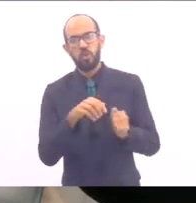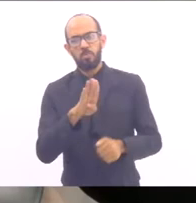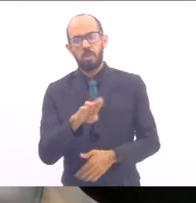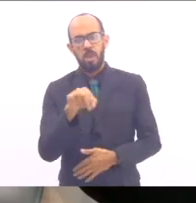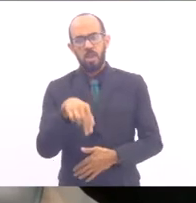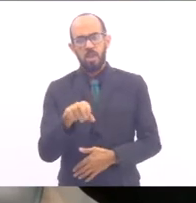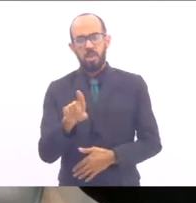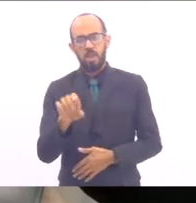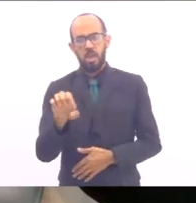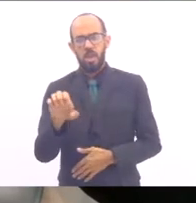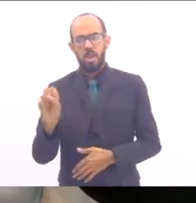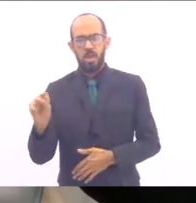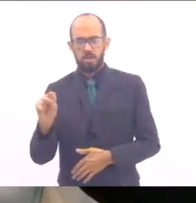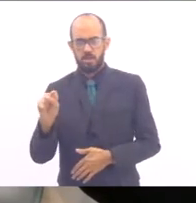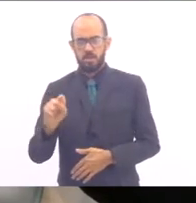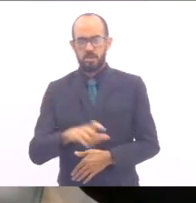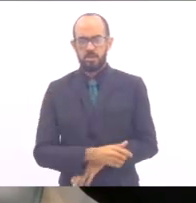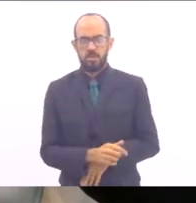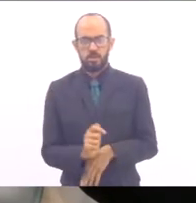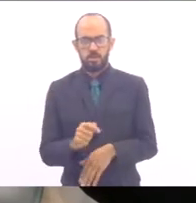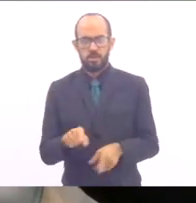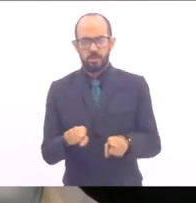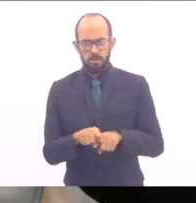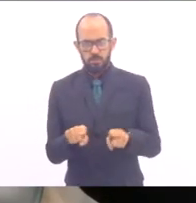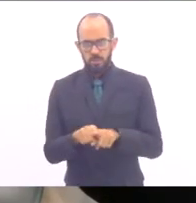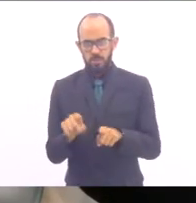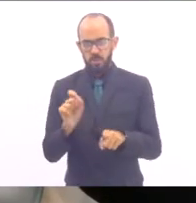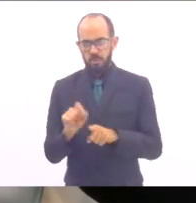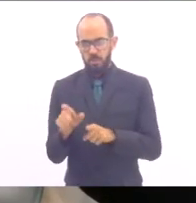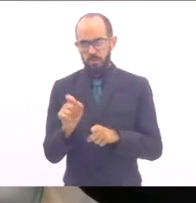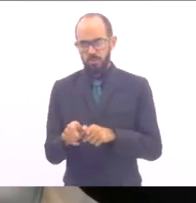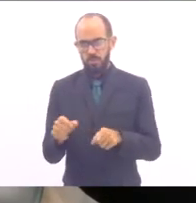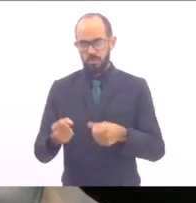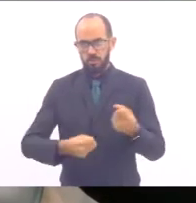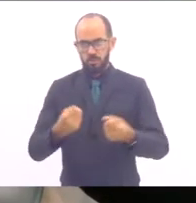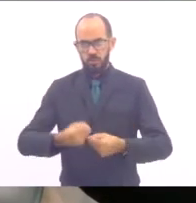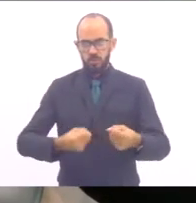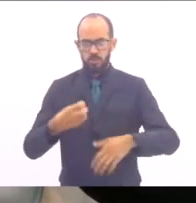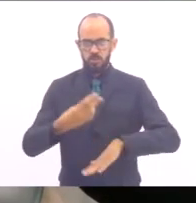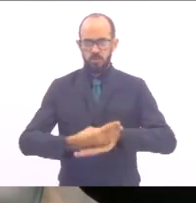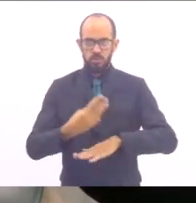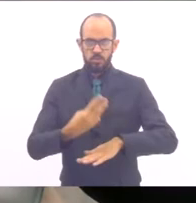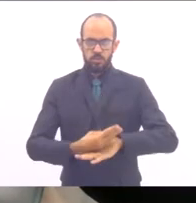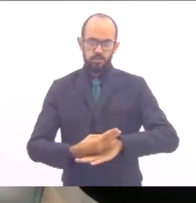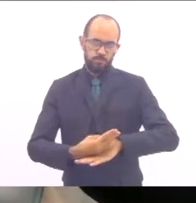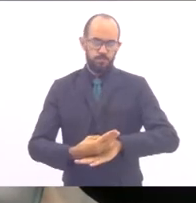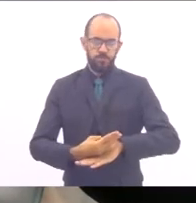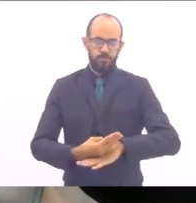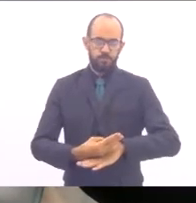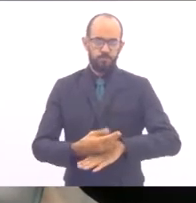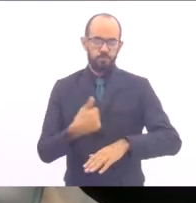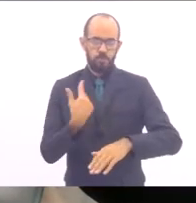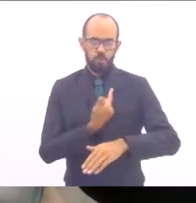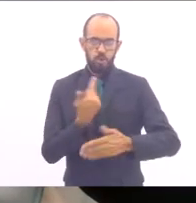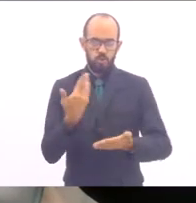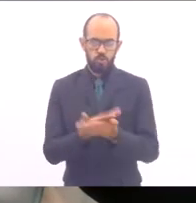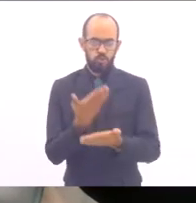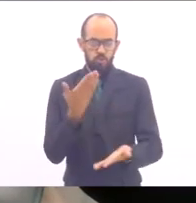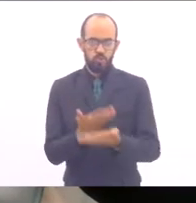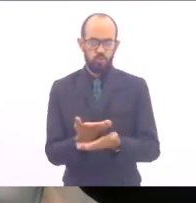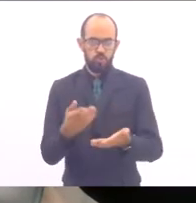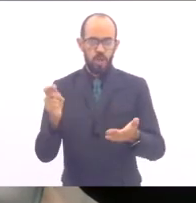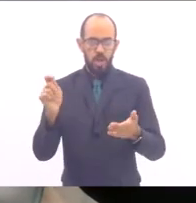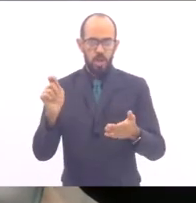centrais. Né? Há alocações de veículos terceirizados com valores que, pelo nosso estudo, seria o suficiente para